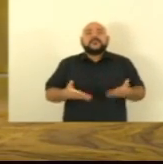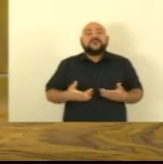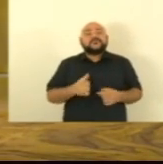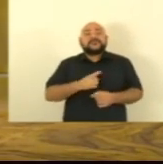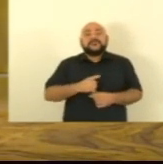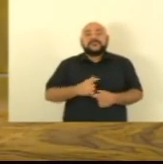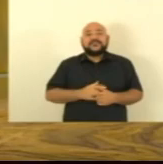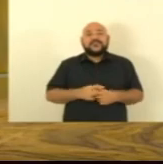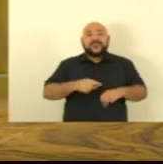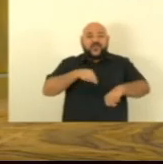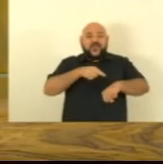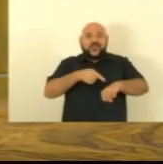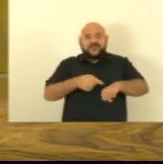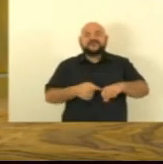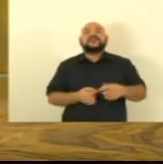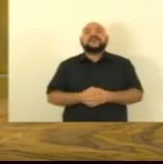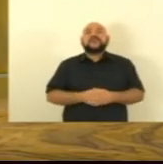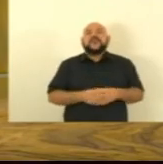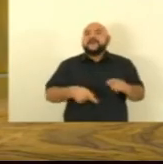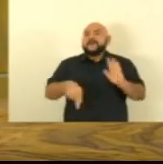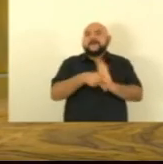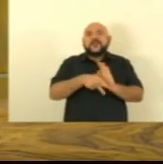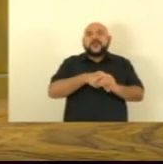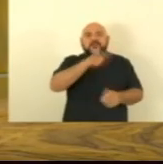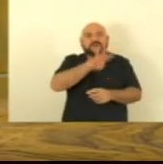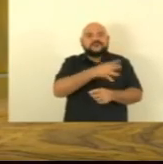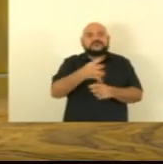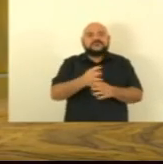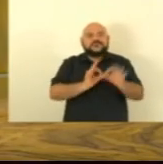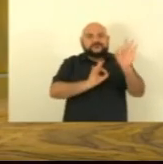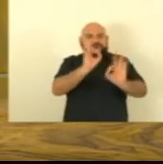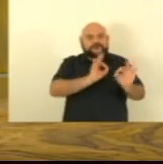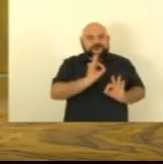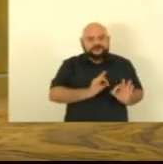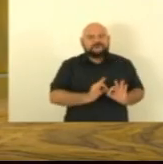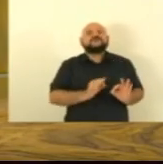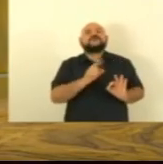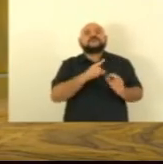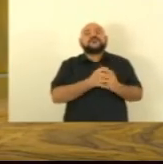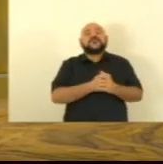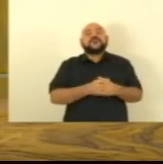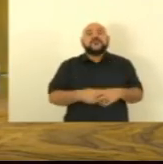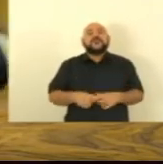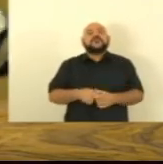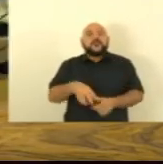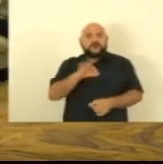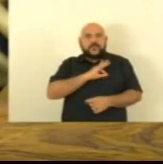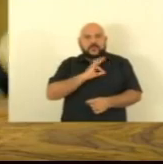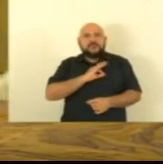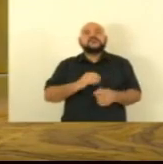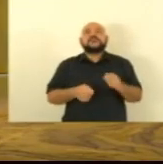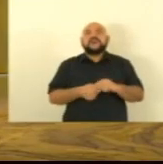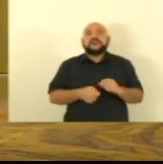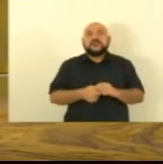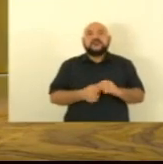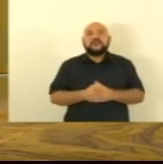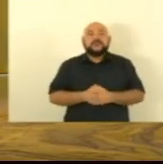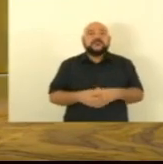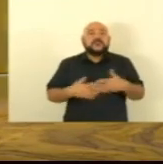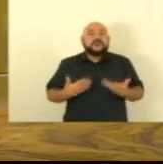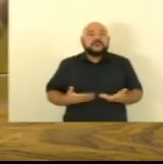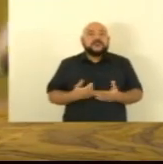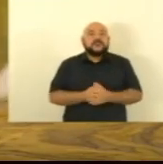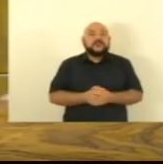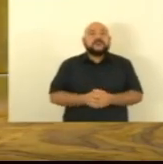escalas, que são feitas, Coronel Wellington, por nosso efetivo policial através do ISEL, que é uma forma de você estar pagando